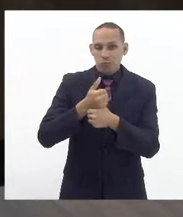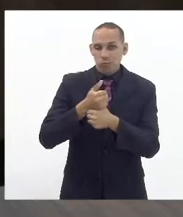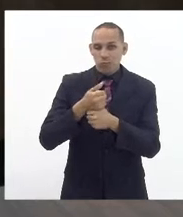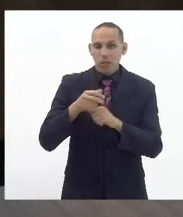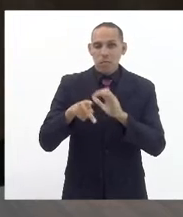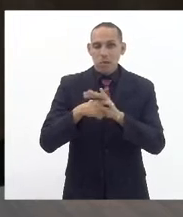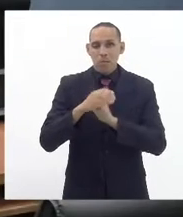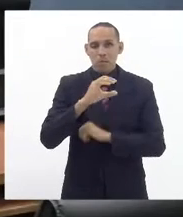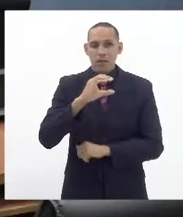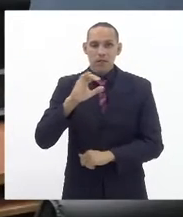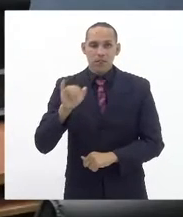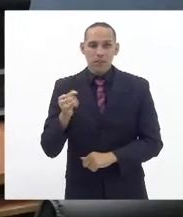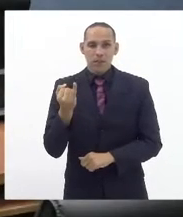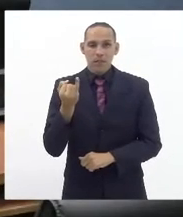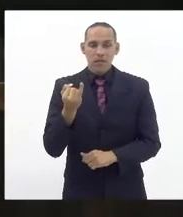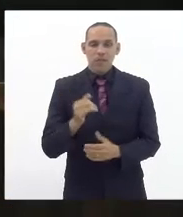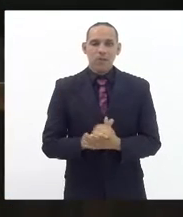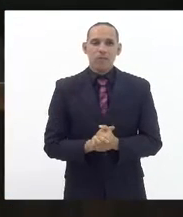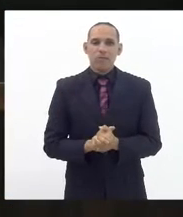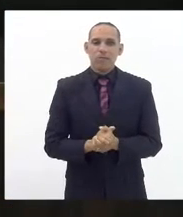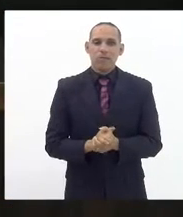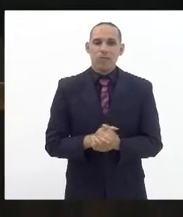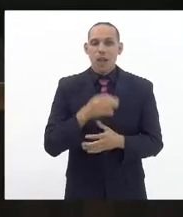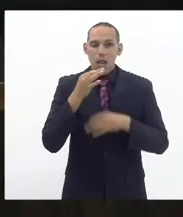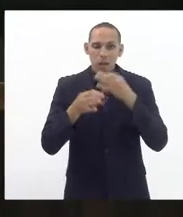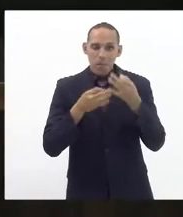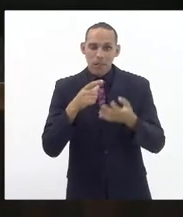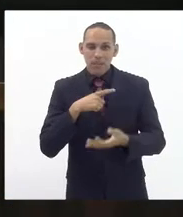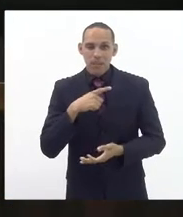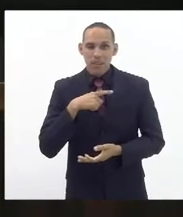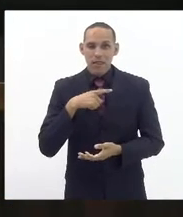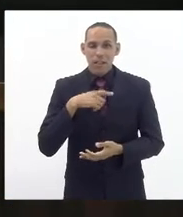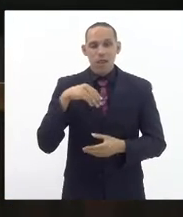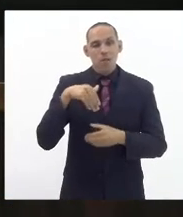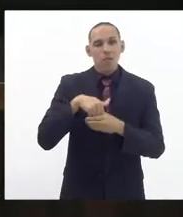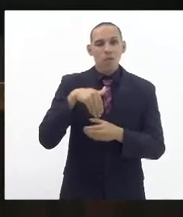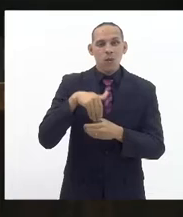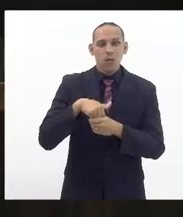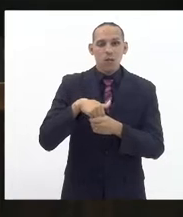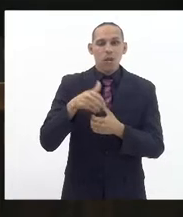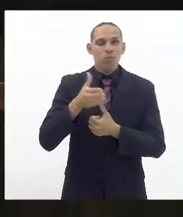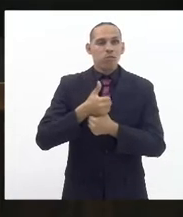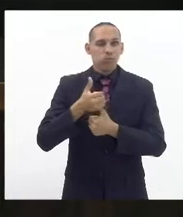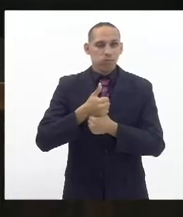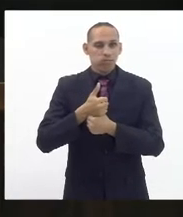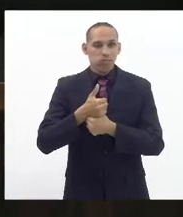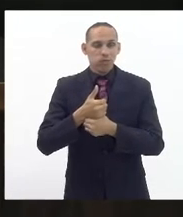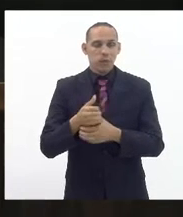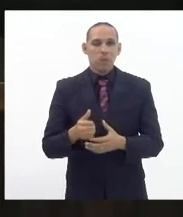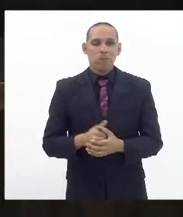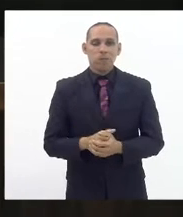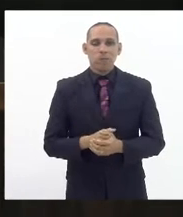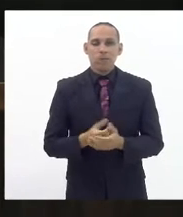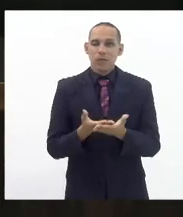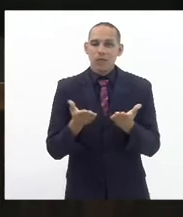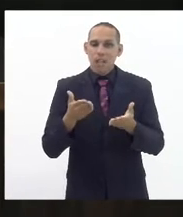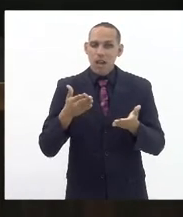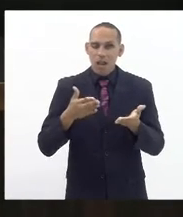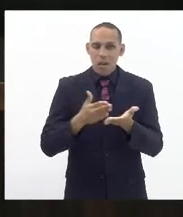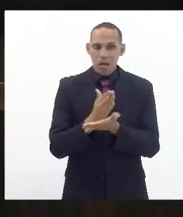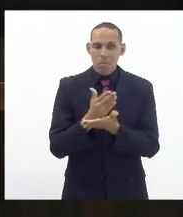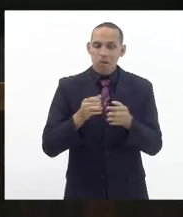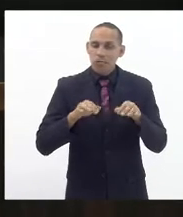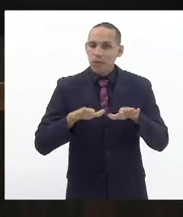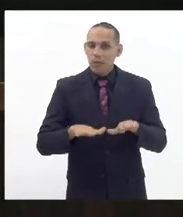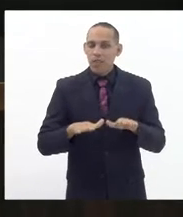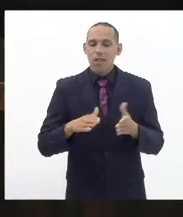CCJ. Com os pareceres emitidos, em votação substitutivo, os senhores que aprovam, permaneçam como